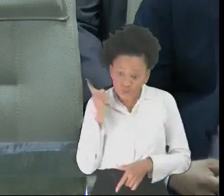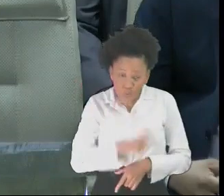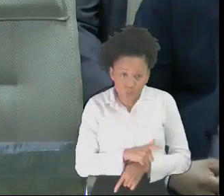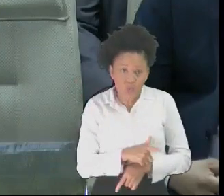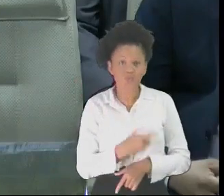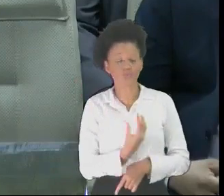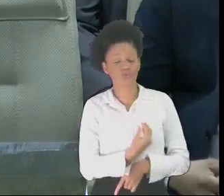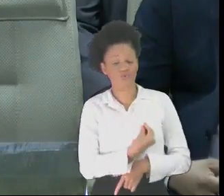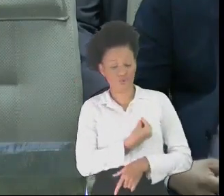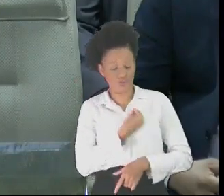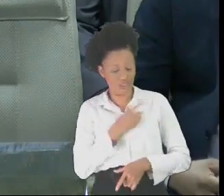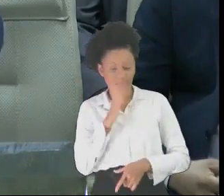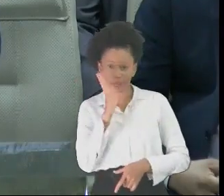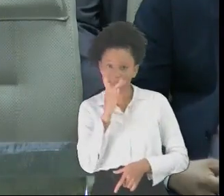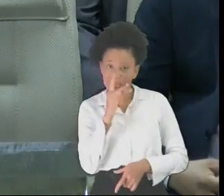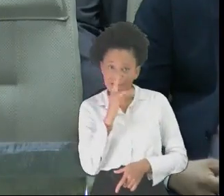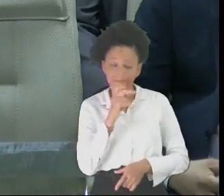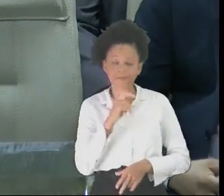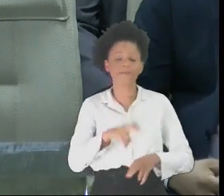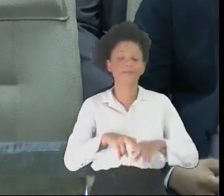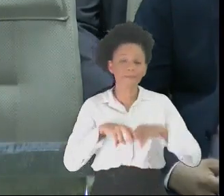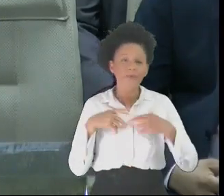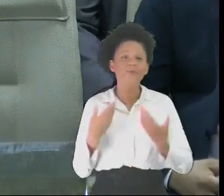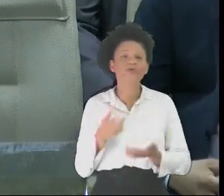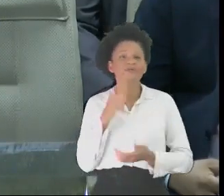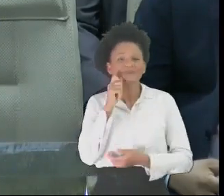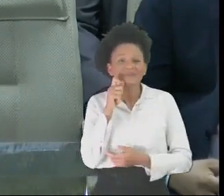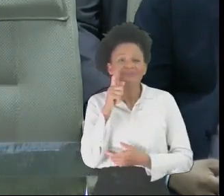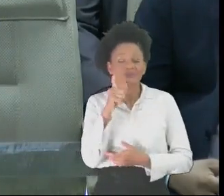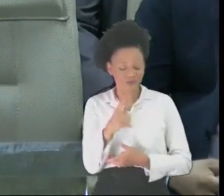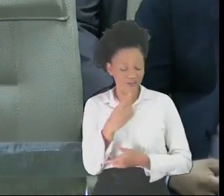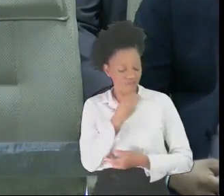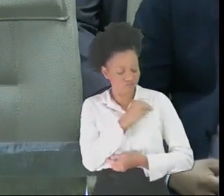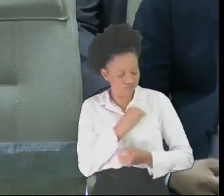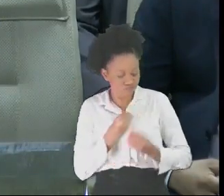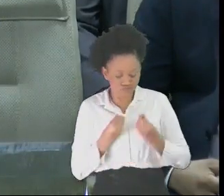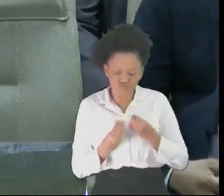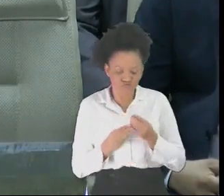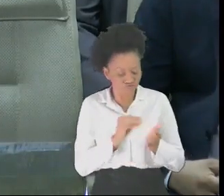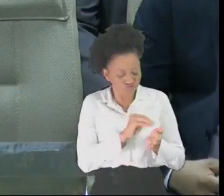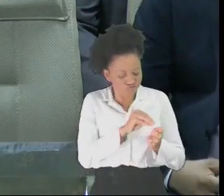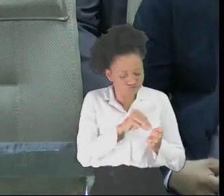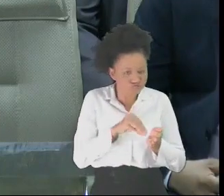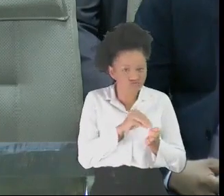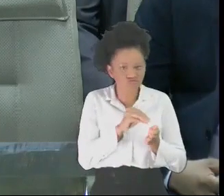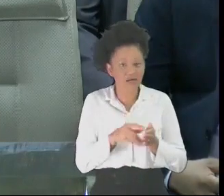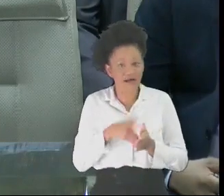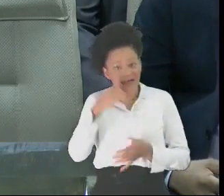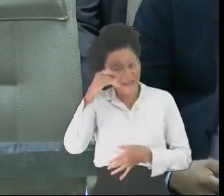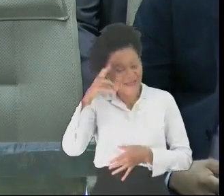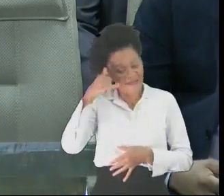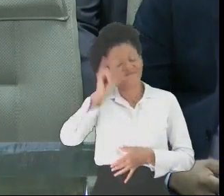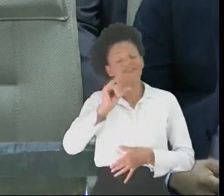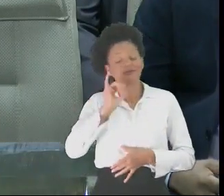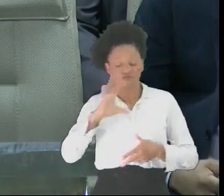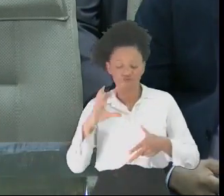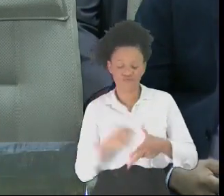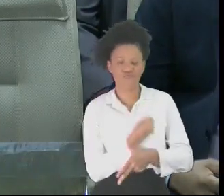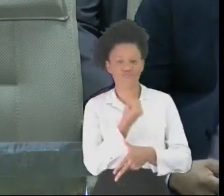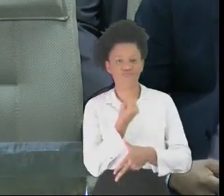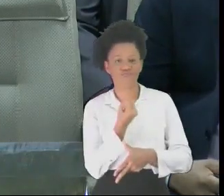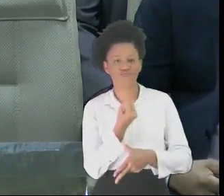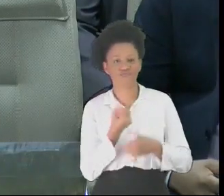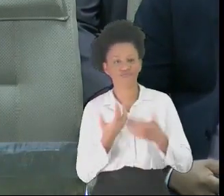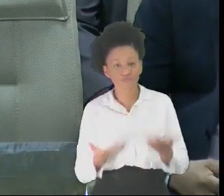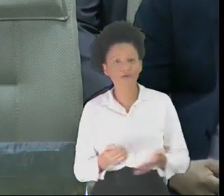causa de quê? Do sal, porque o sal guardava do estrago, o sal guardava da corrupção. Por